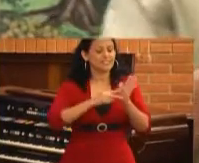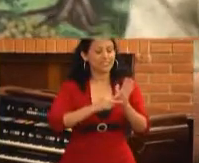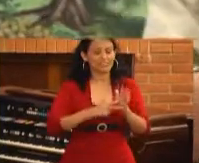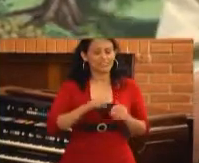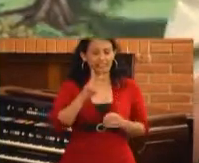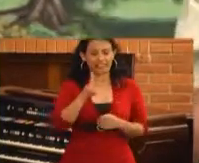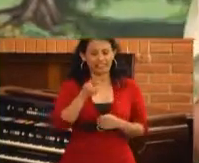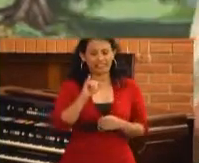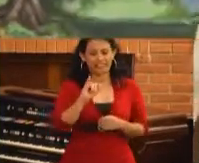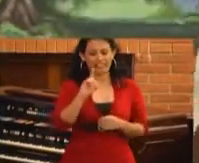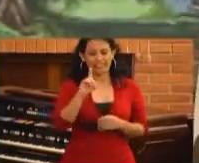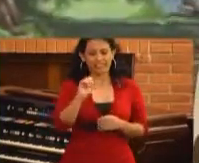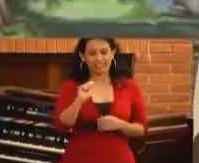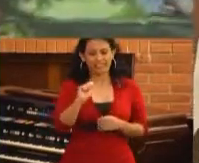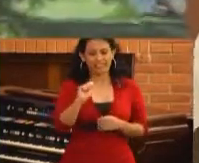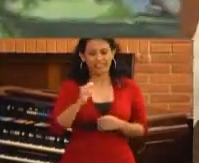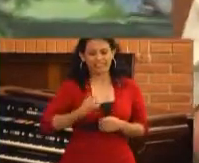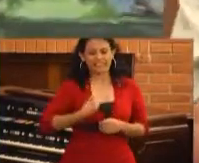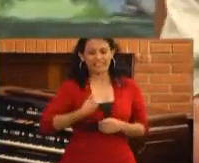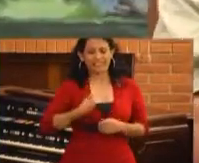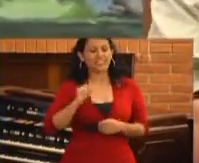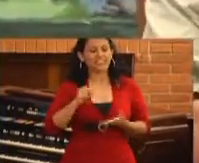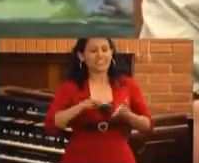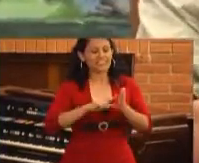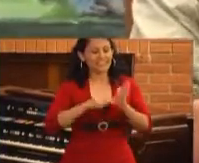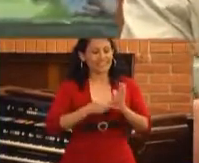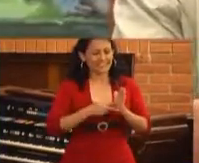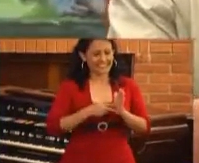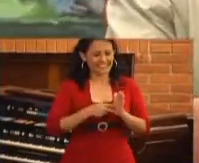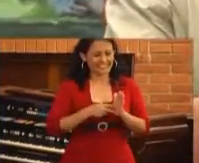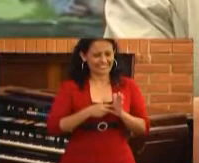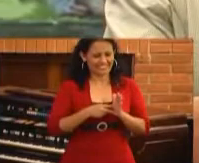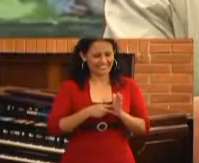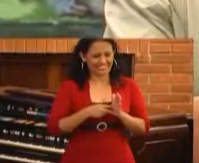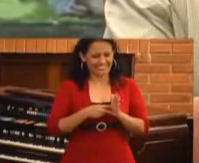Eu estou falando só no plano biológico.